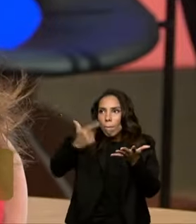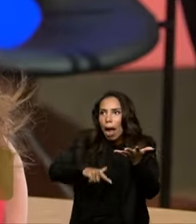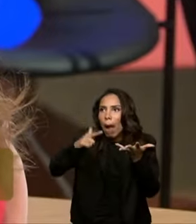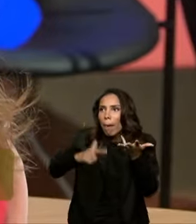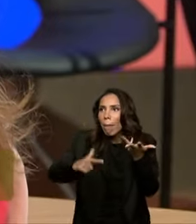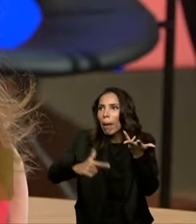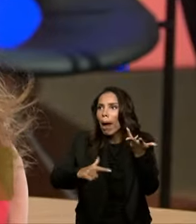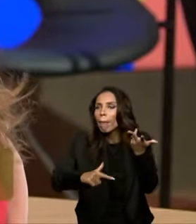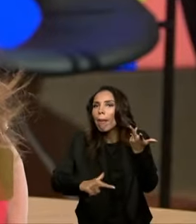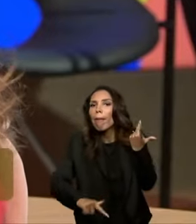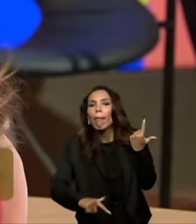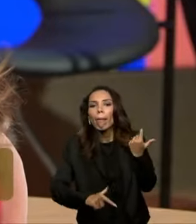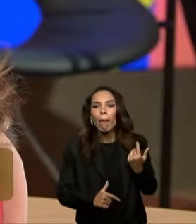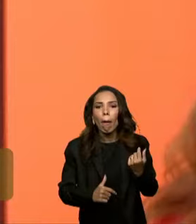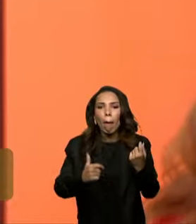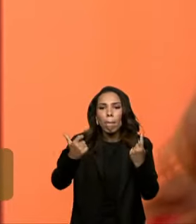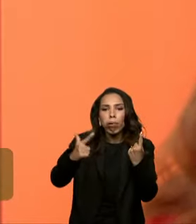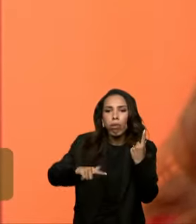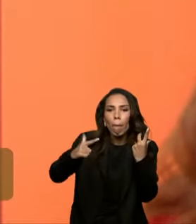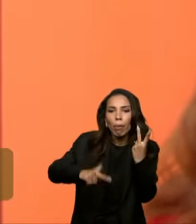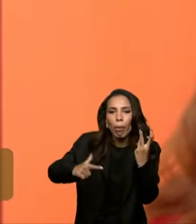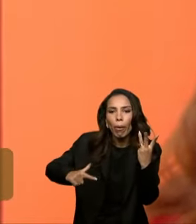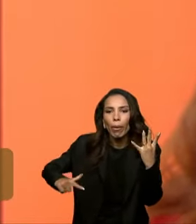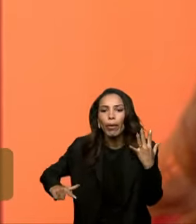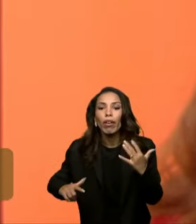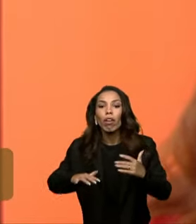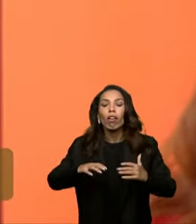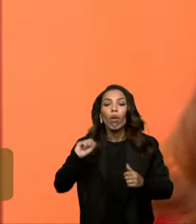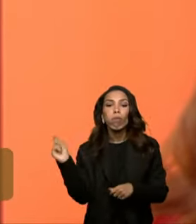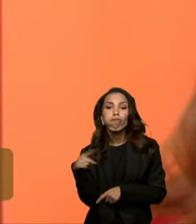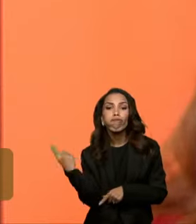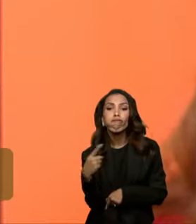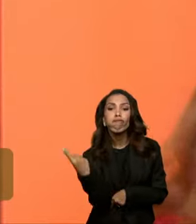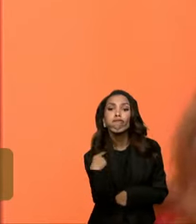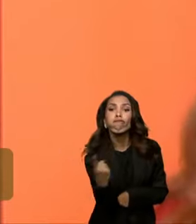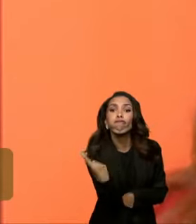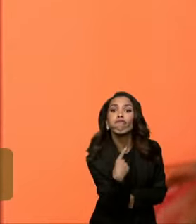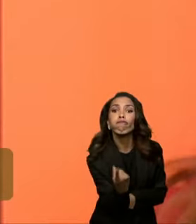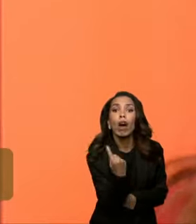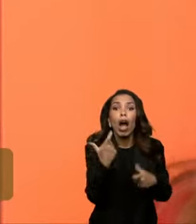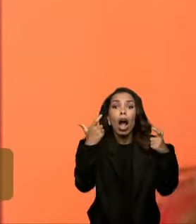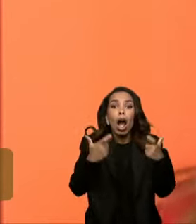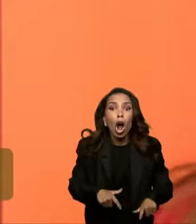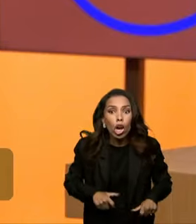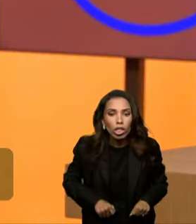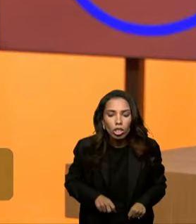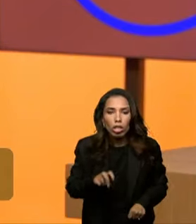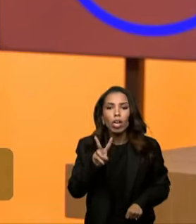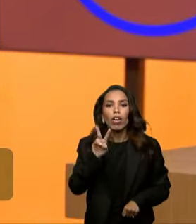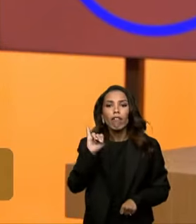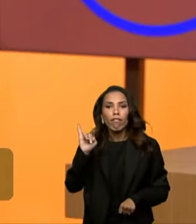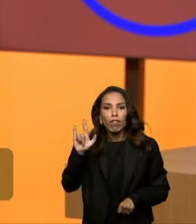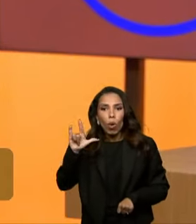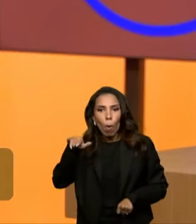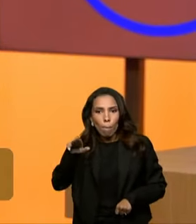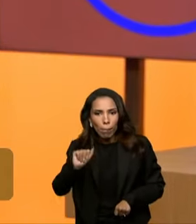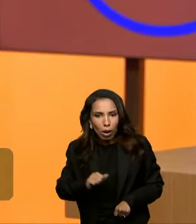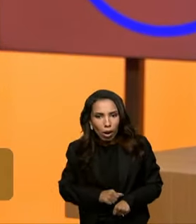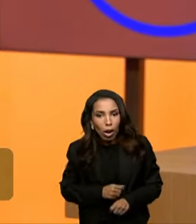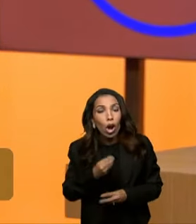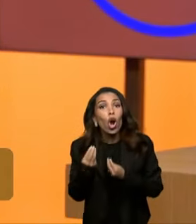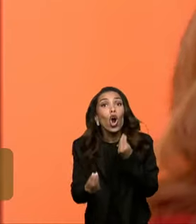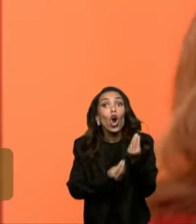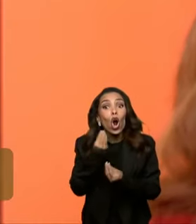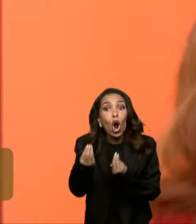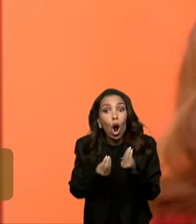Ela é braba. E o furacão? Furacão foi o Vilma. O Vilma. Você encontrou com o Vilma? Como é que tava o